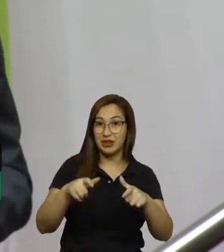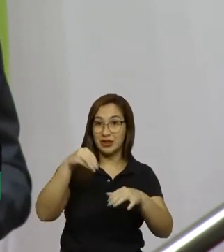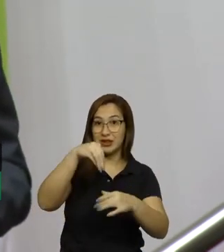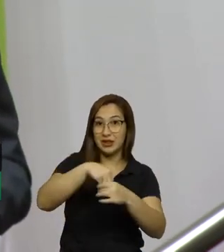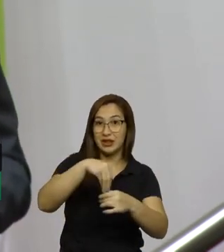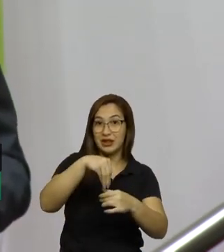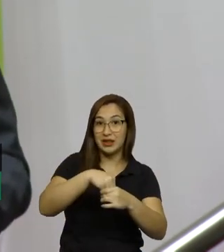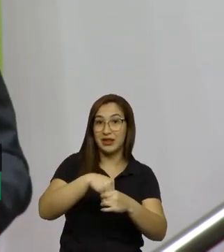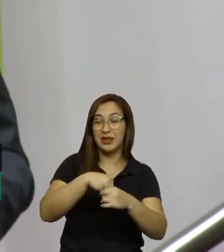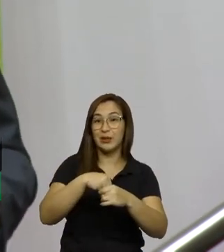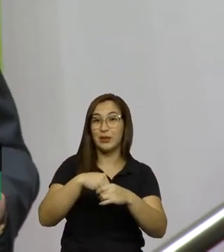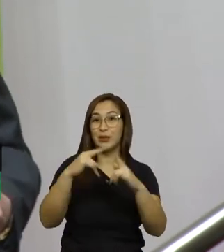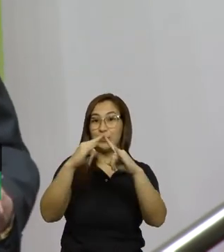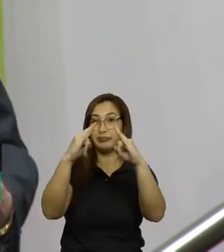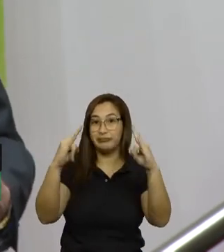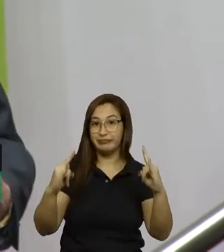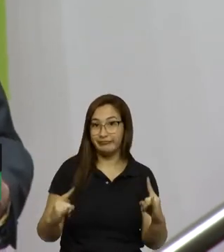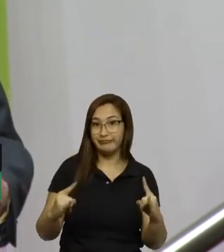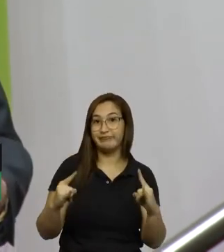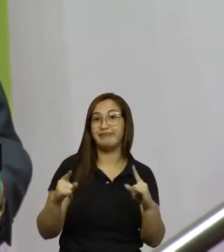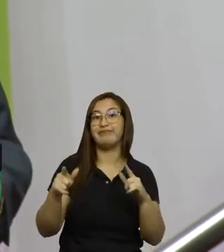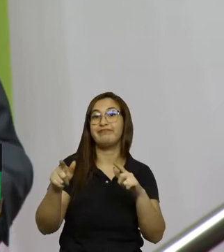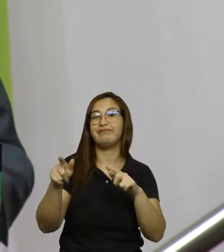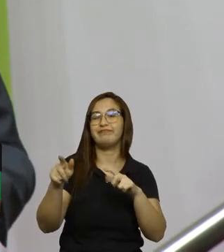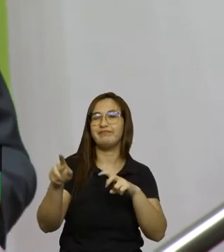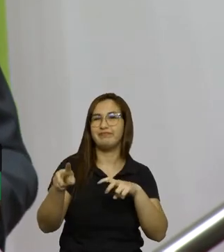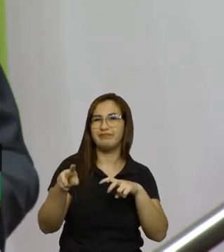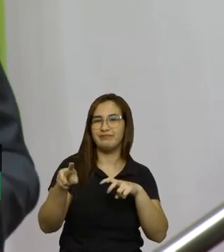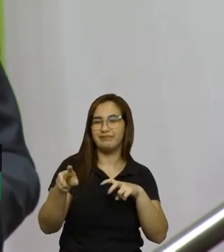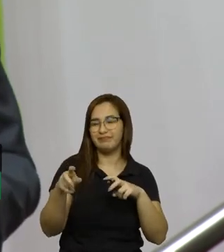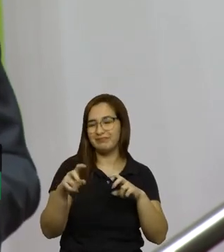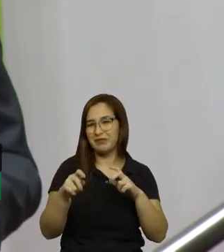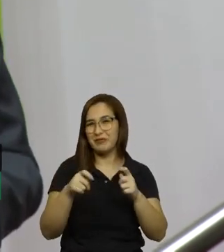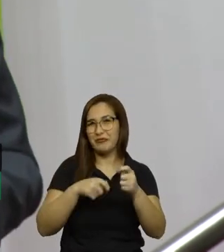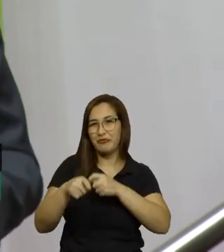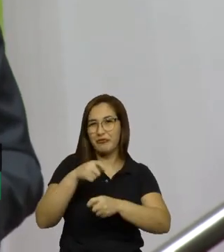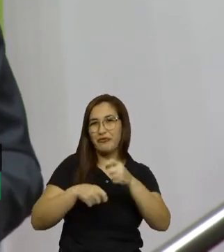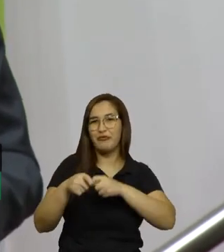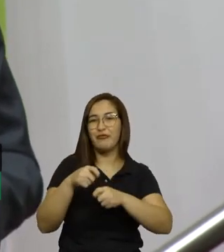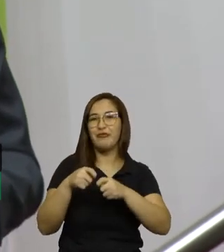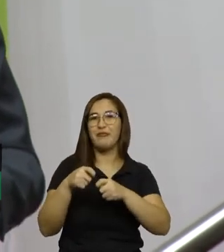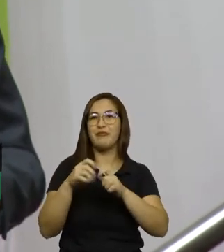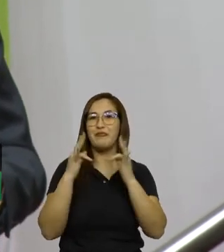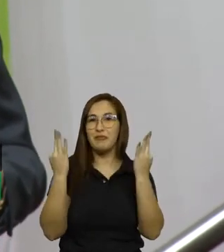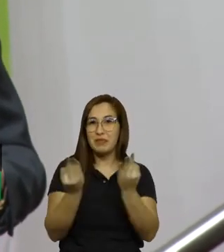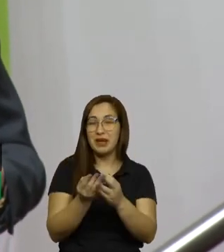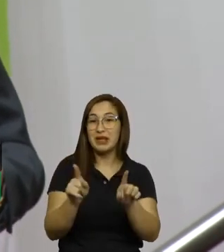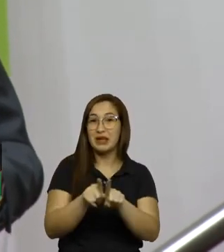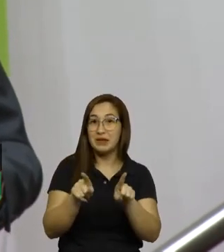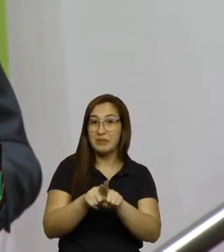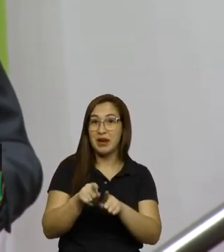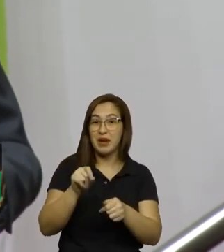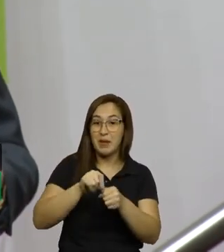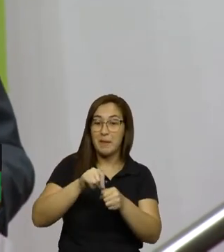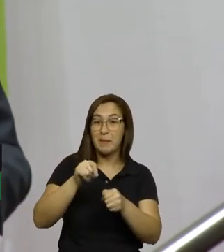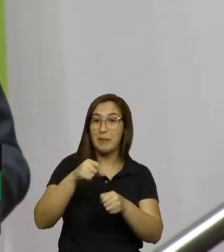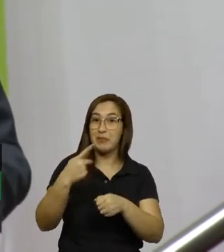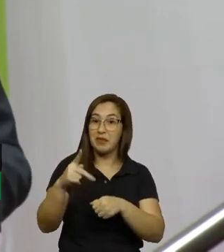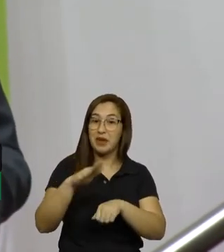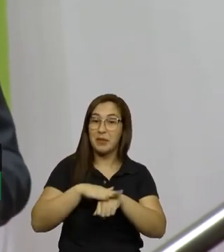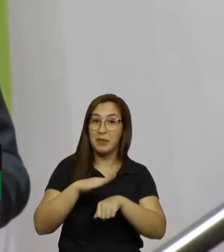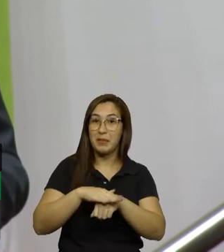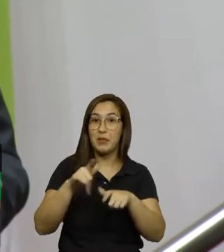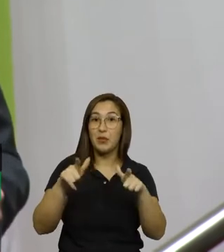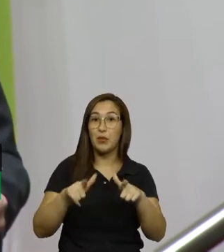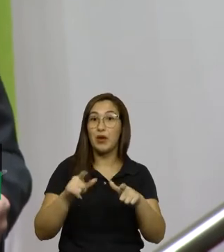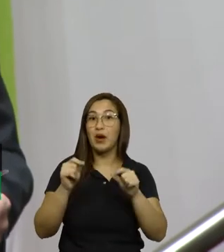e do Artesanato. Então, acontece dos dias 20 a 24 de abril de 2022, no Parque